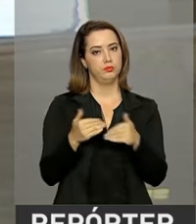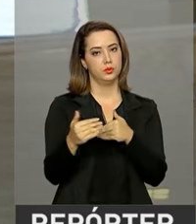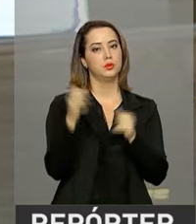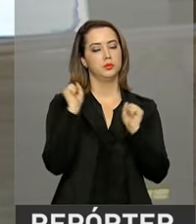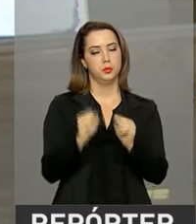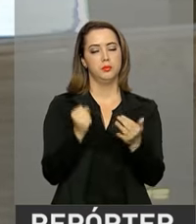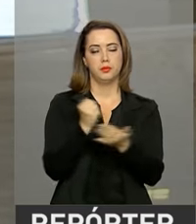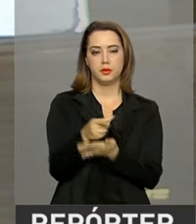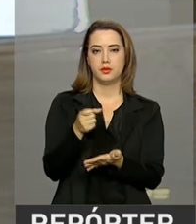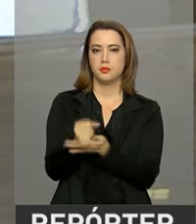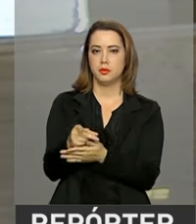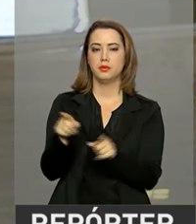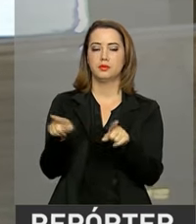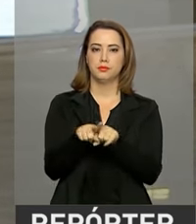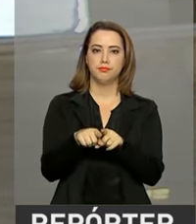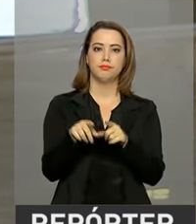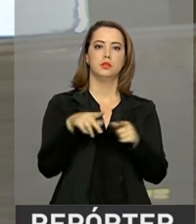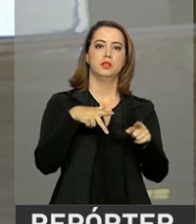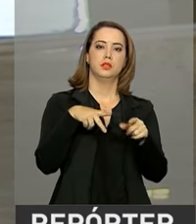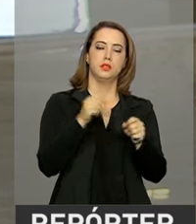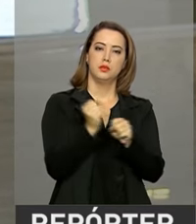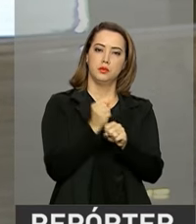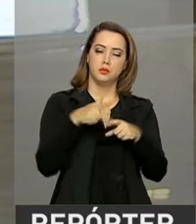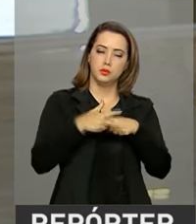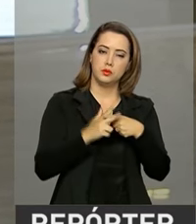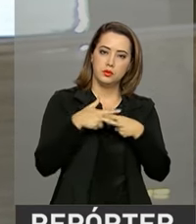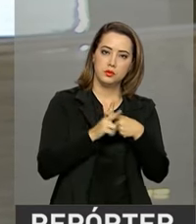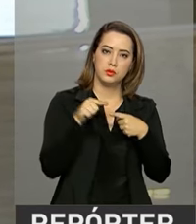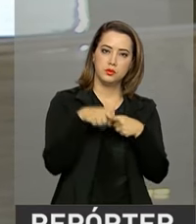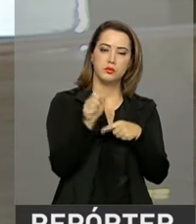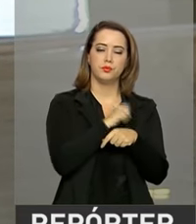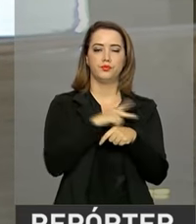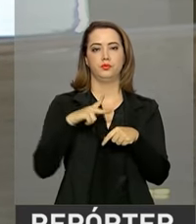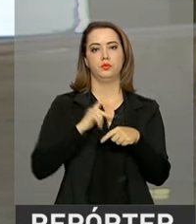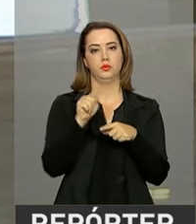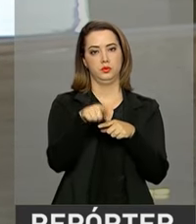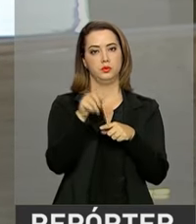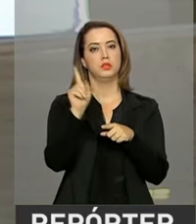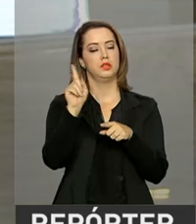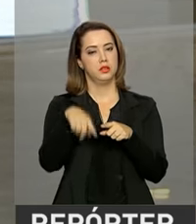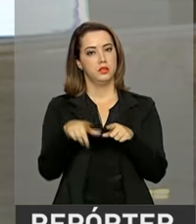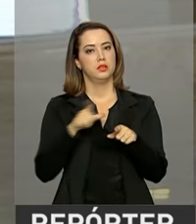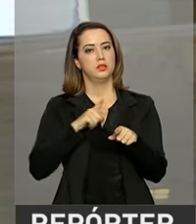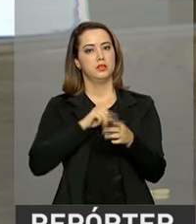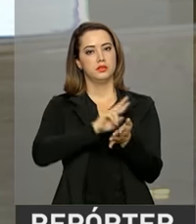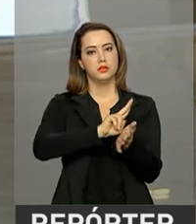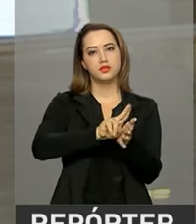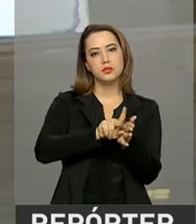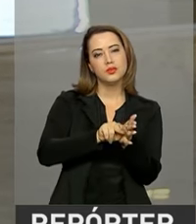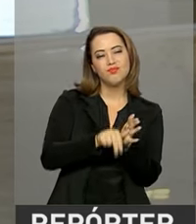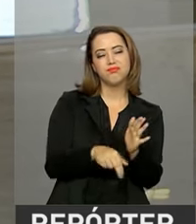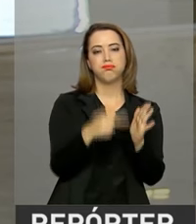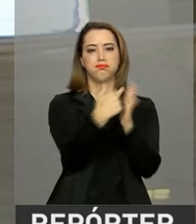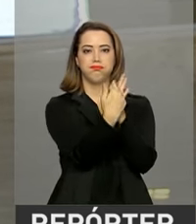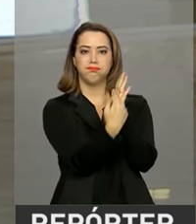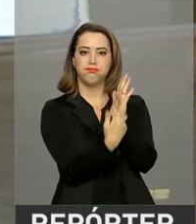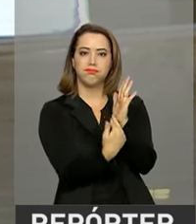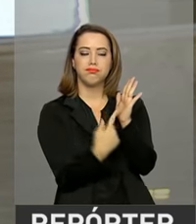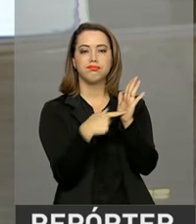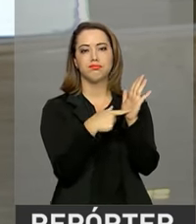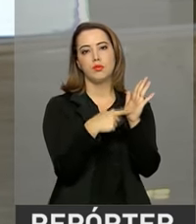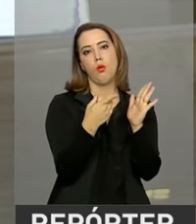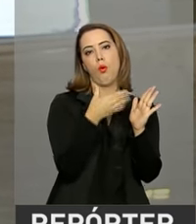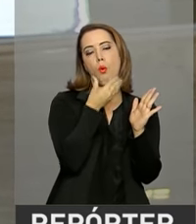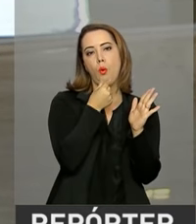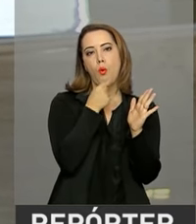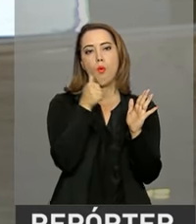estruturais ligadas à reforma da Previdência, o próprio sistema previdenciário brasileiro tem muitas regras diferentes.